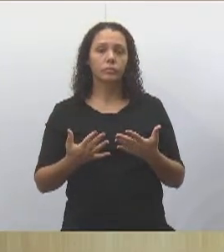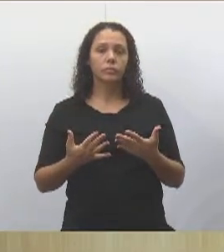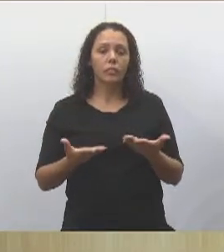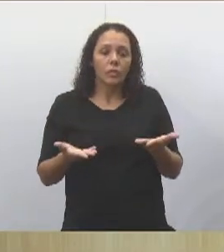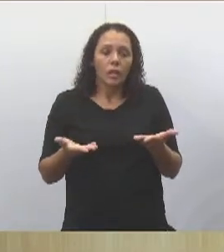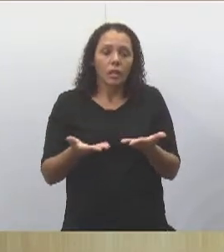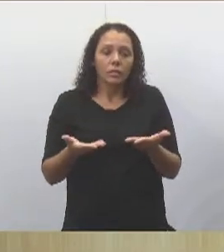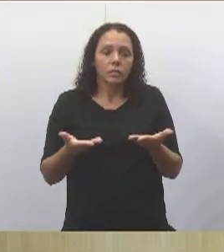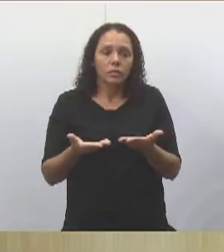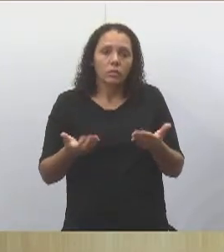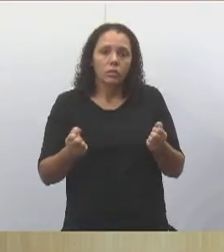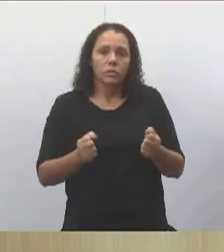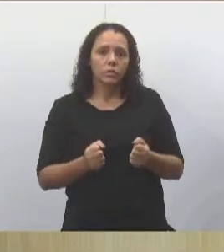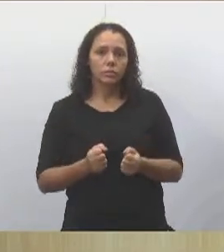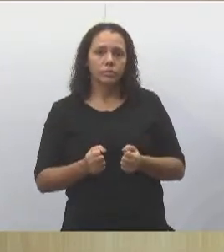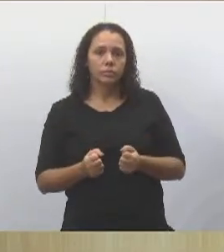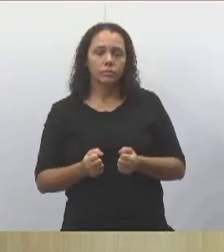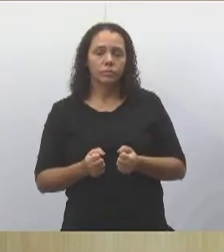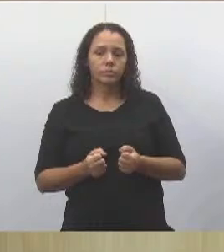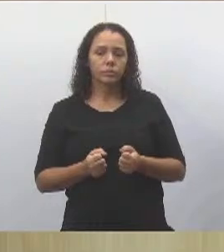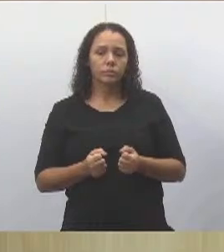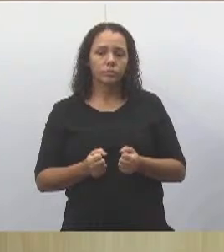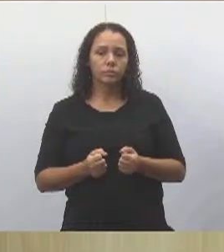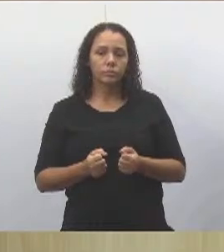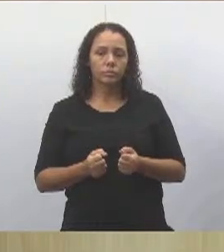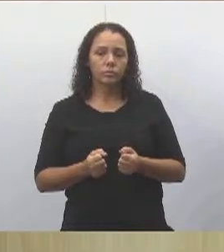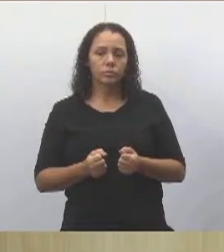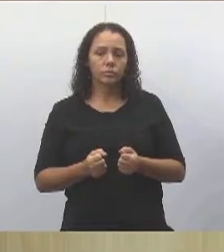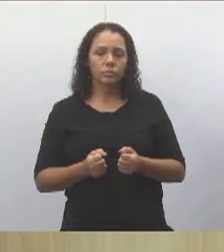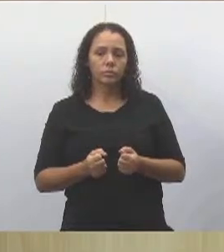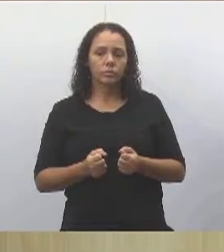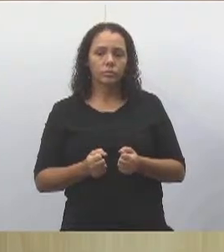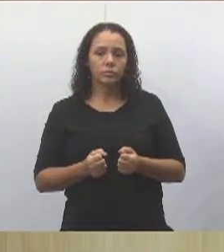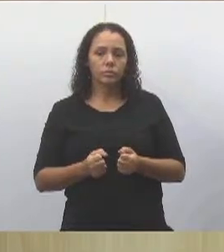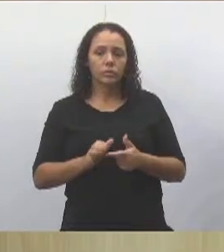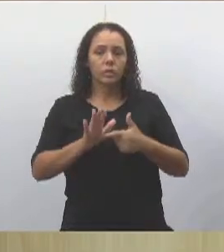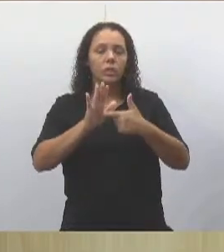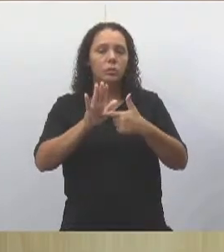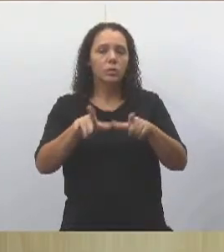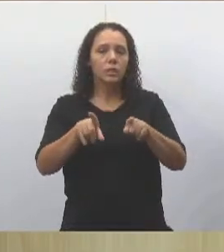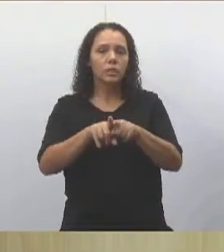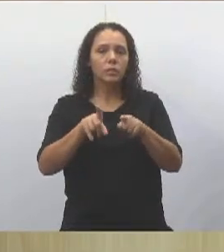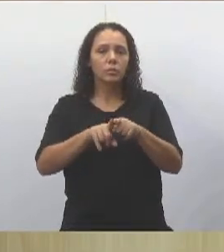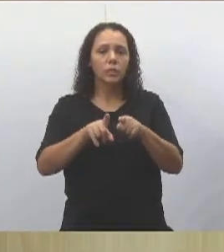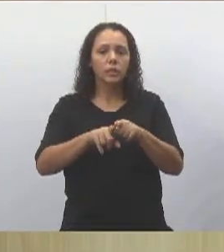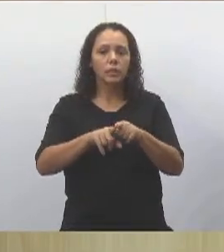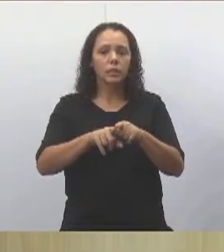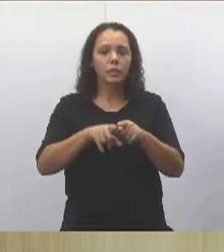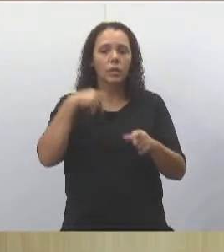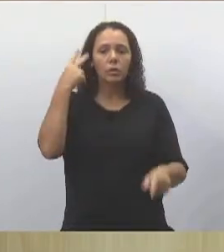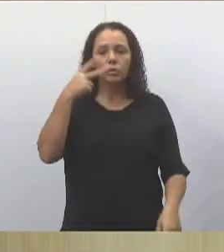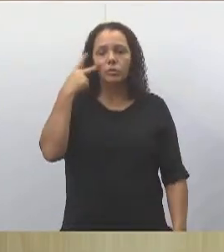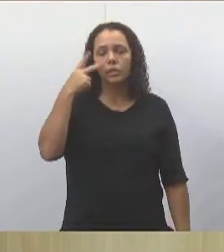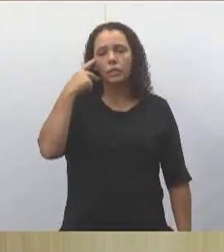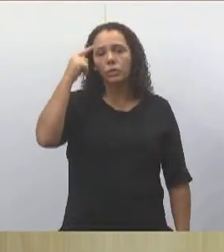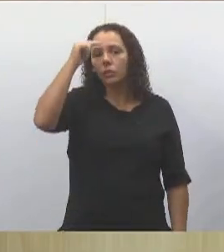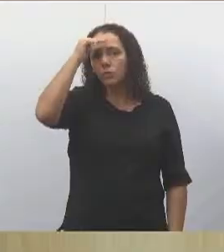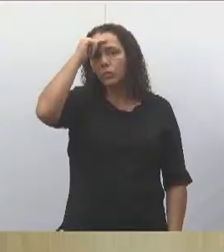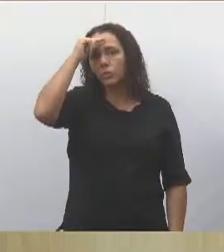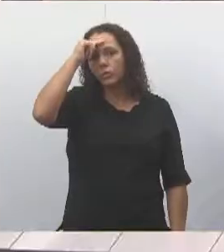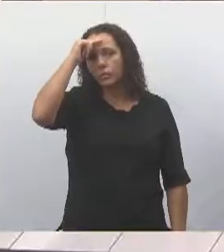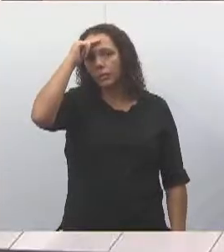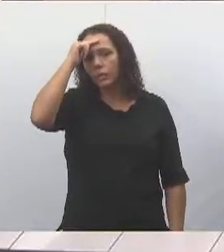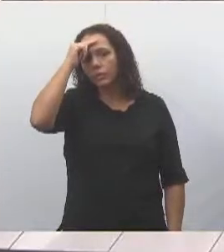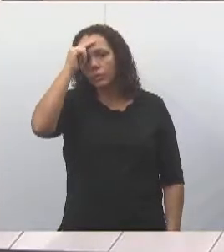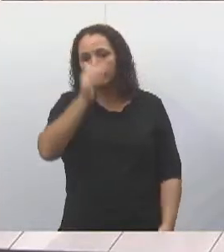Nesse momento, em tempo também, gostaria de destacar aqui a presença do nosso vereador Luiz Flávio, membro da